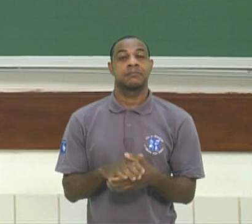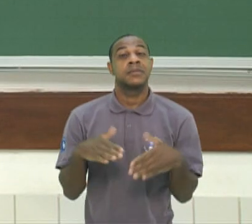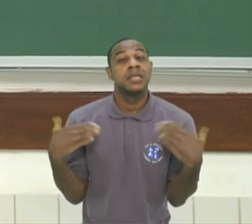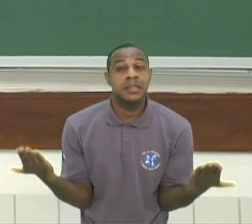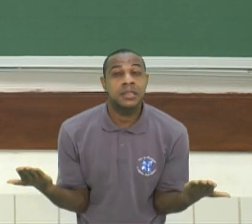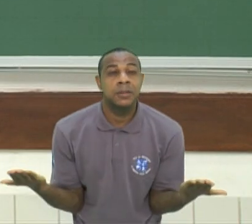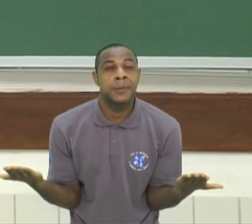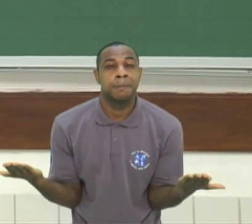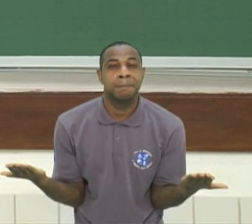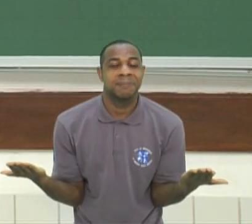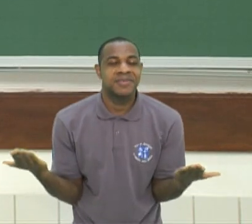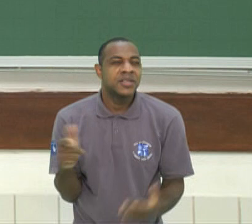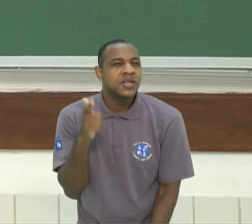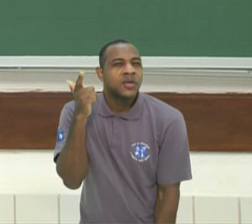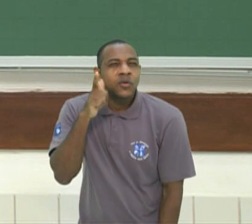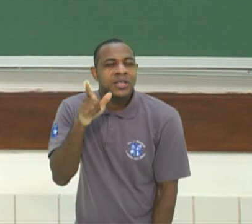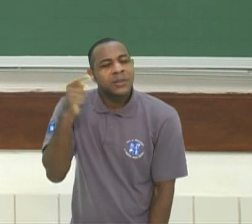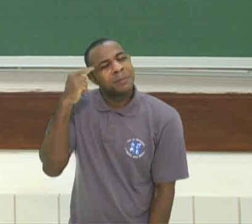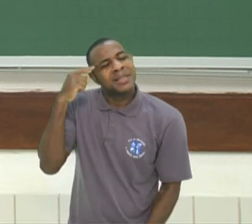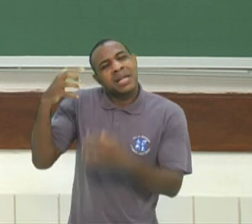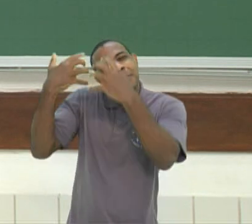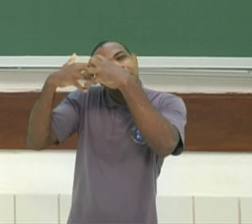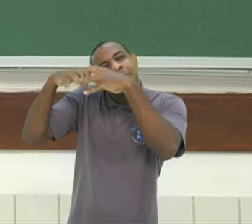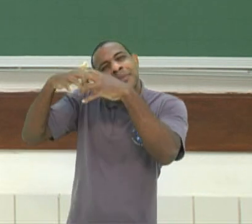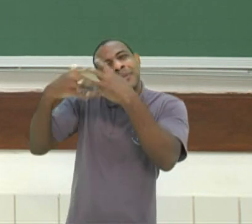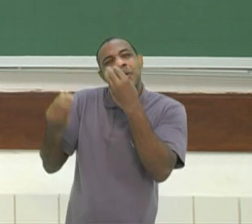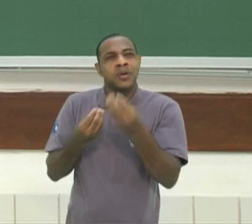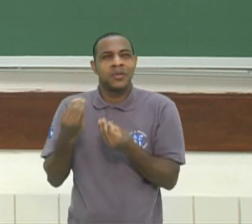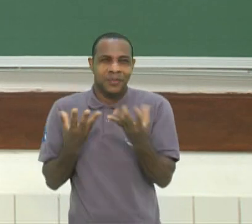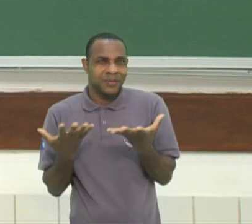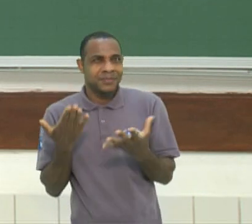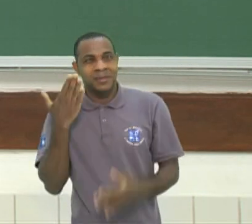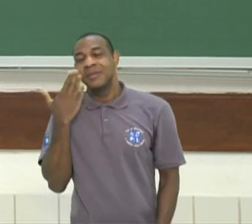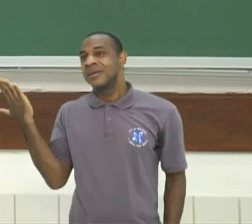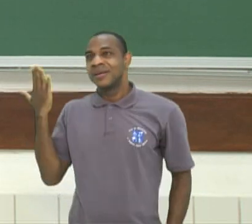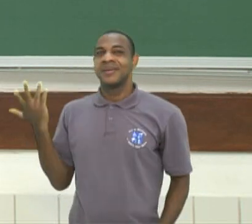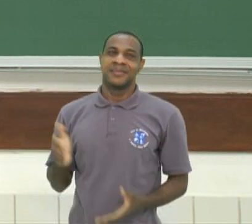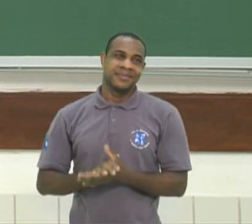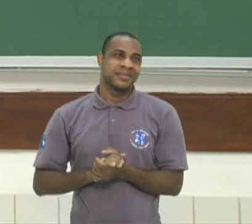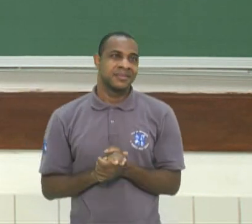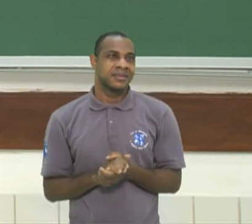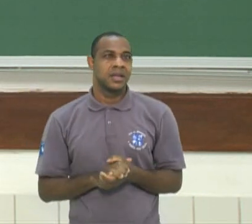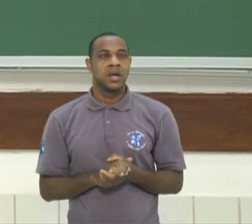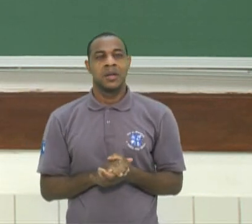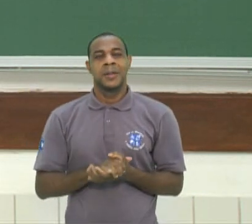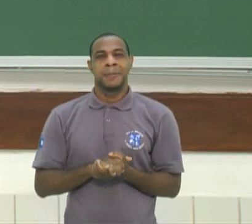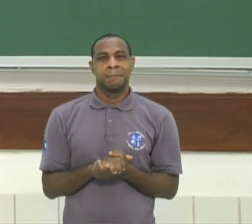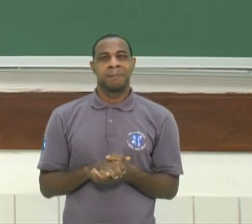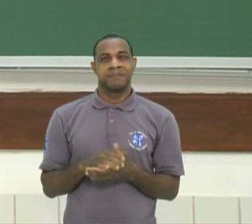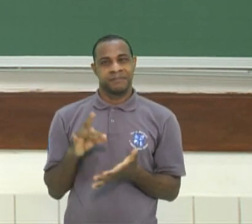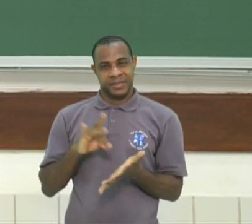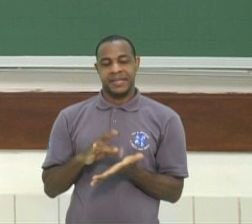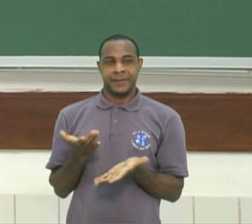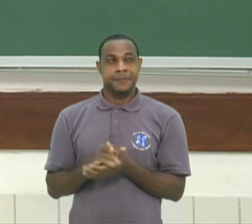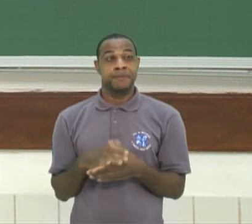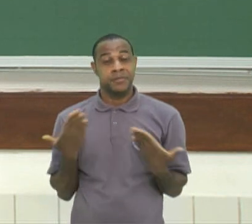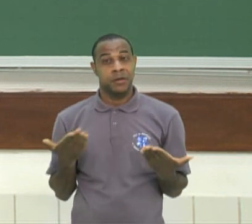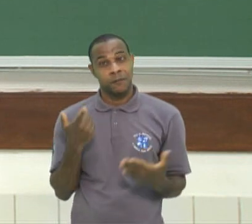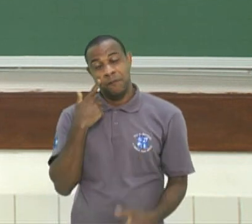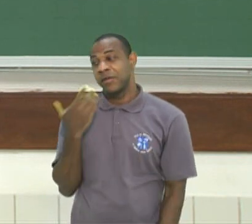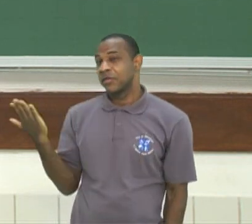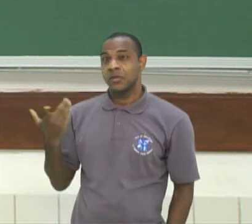E aí, pessoal, conseguiram pensar essa questão? Relativamente simples, não é verdade? Veja, nós